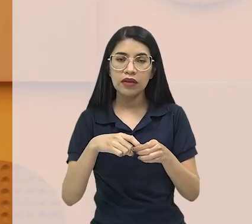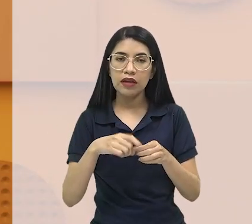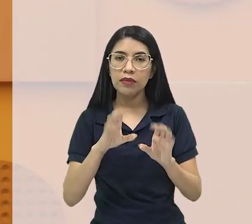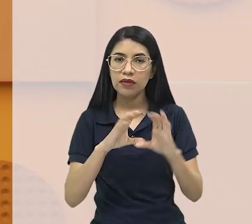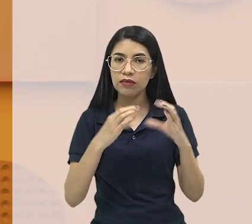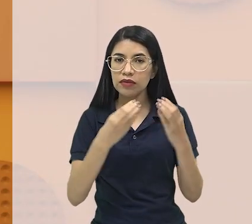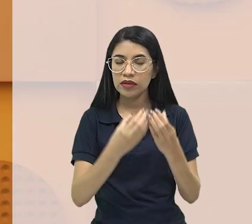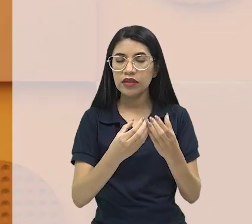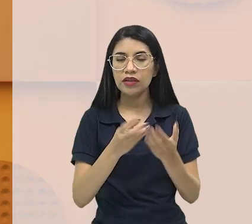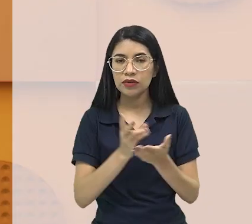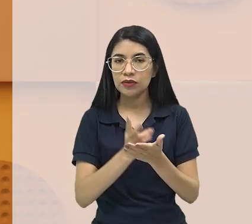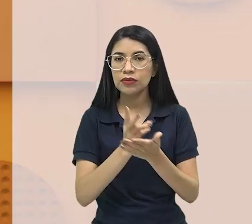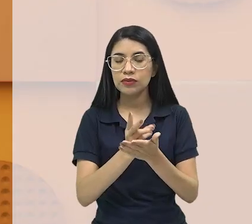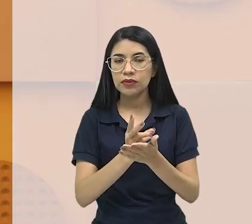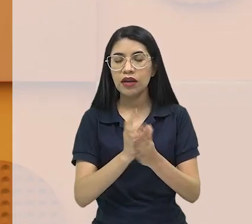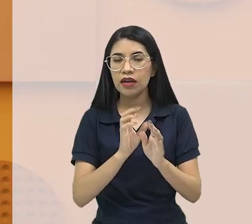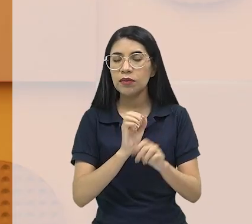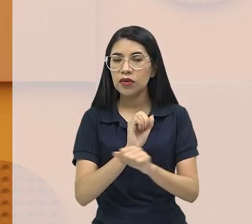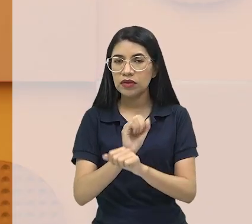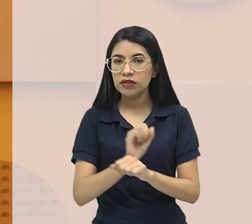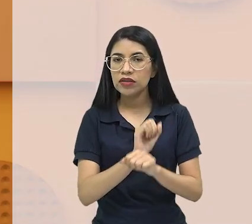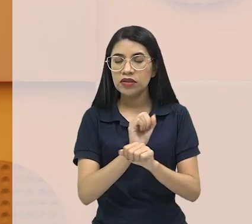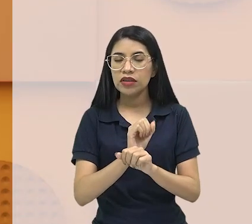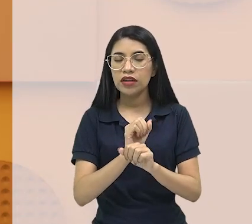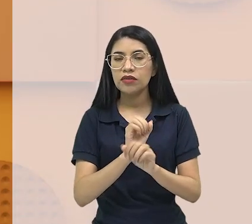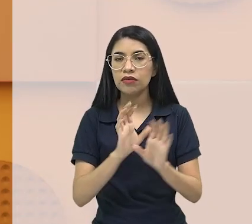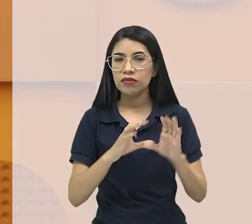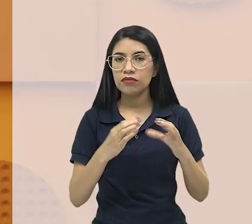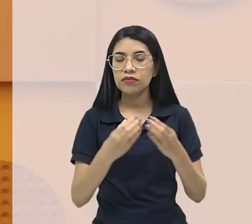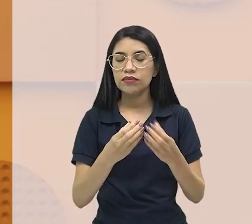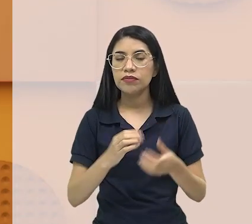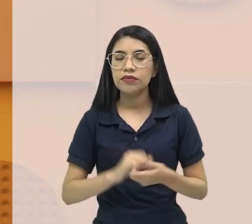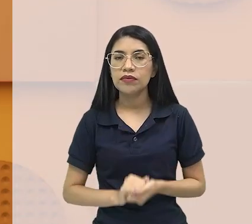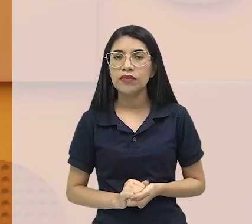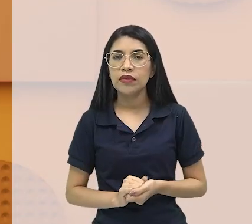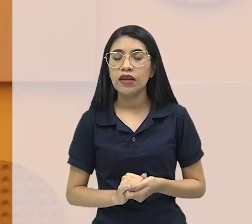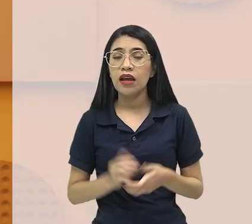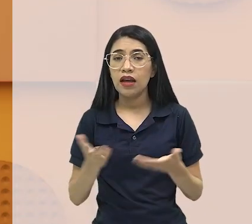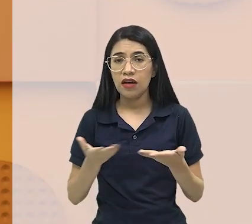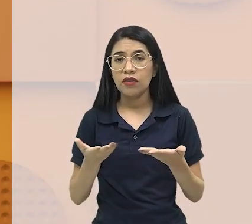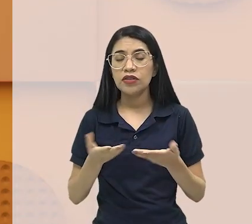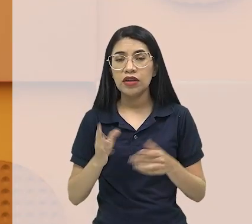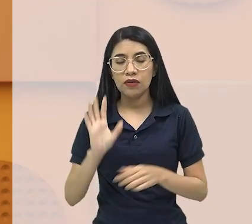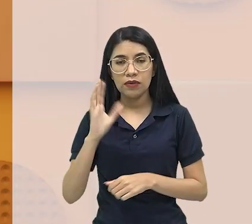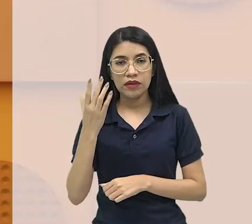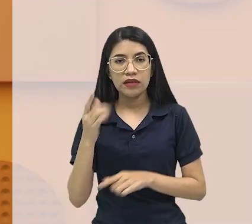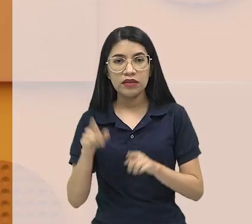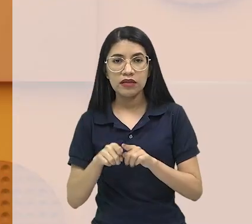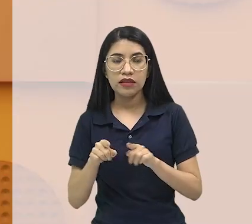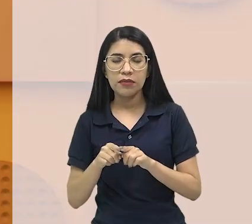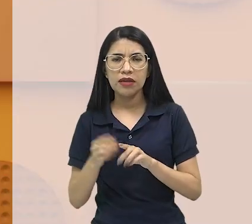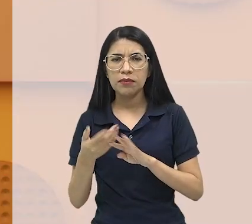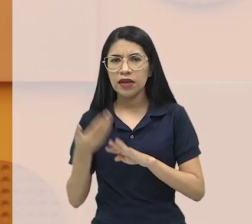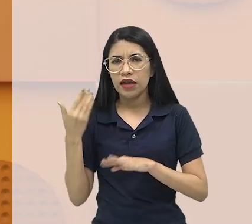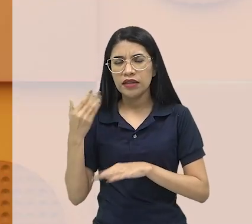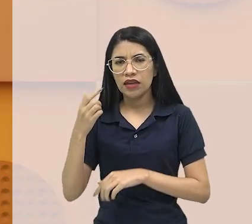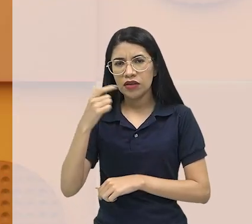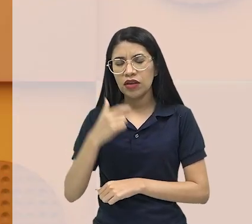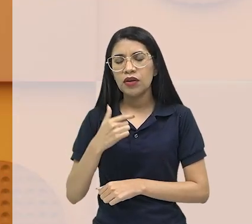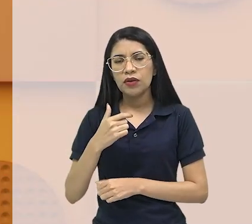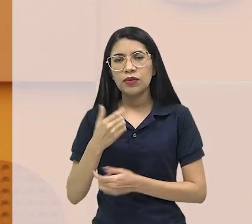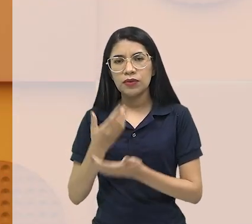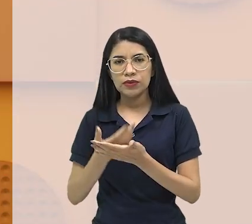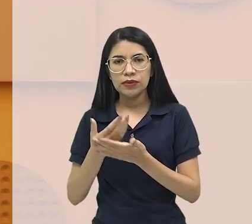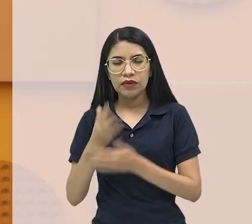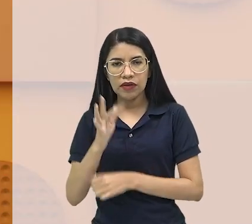para aquela comunidade. Existem diversos casos, na verdade, acontecendo nesse exato momento. Na época que eu fiz faculdade, também